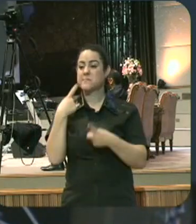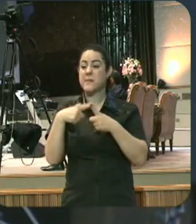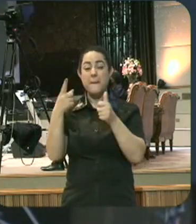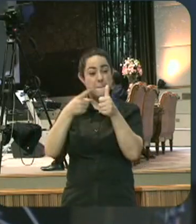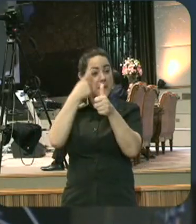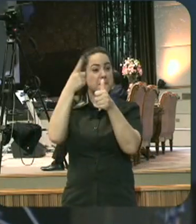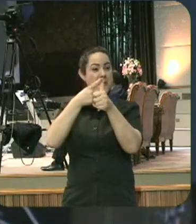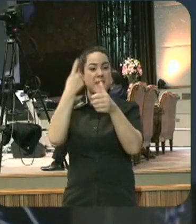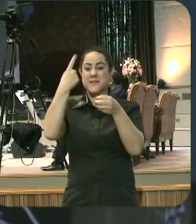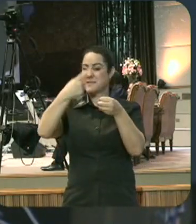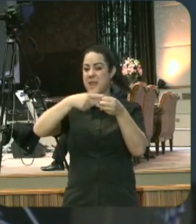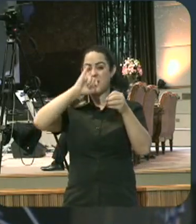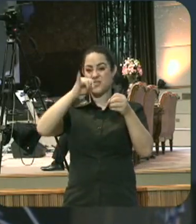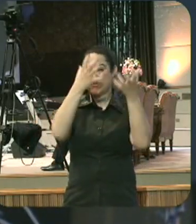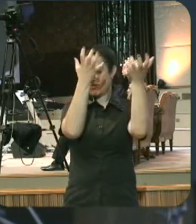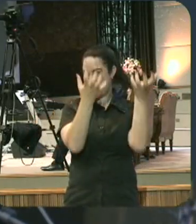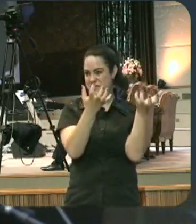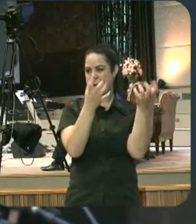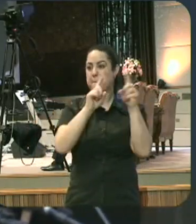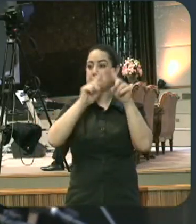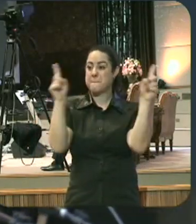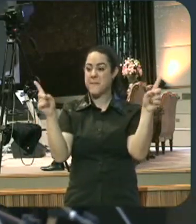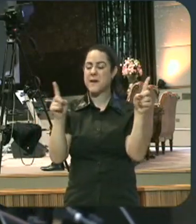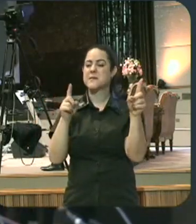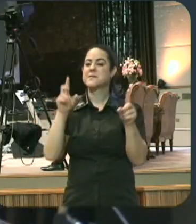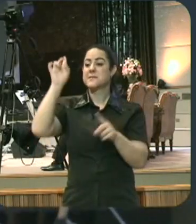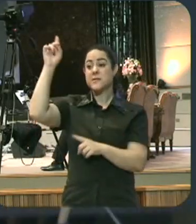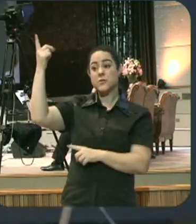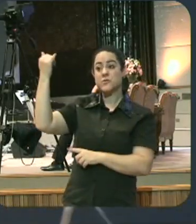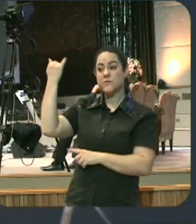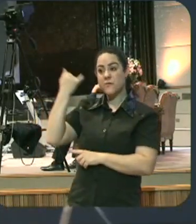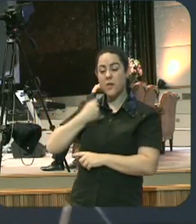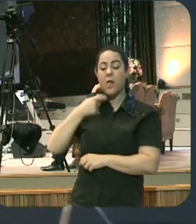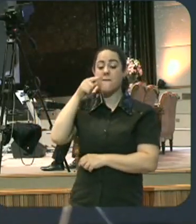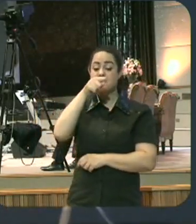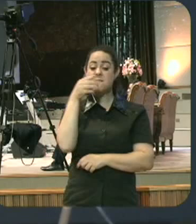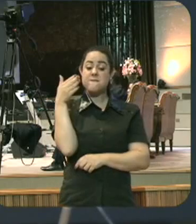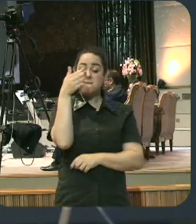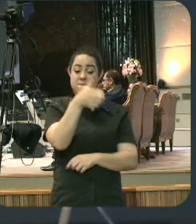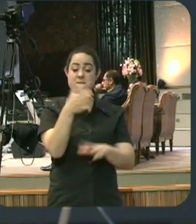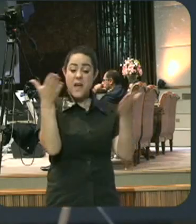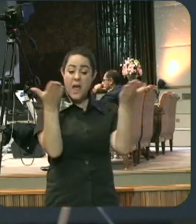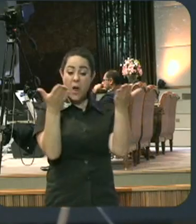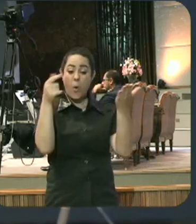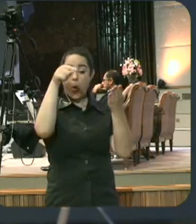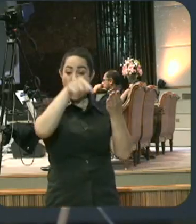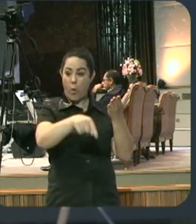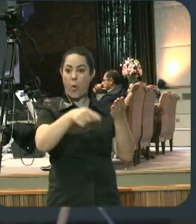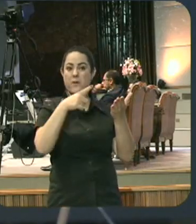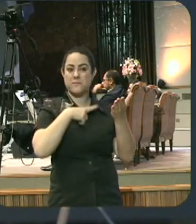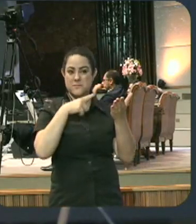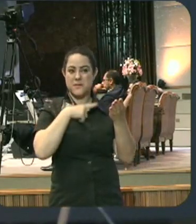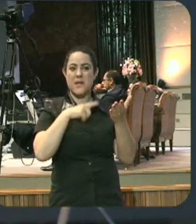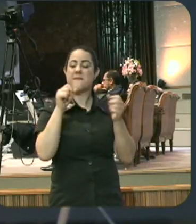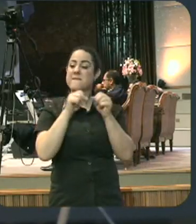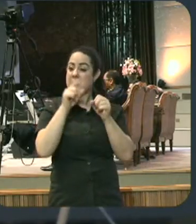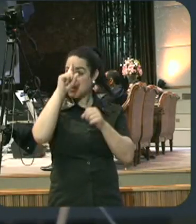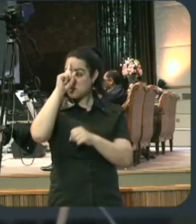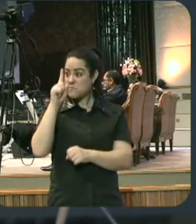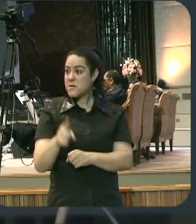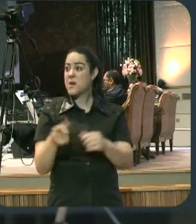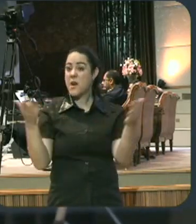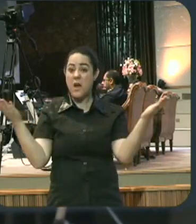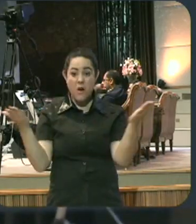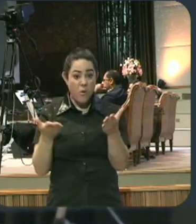primeira cidade, mas Deus estava dizendo: entra por essa porta que eu abri agora, e faz o que eu estou